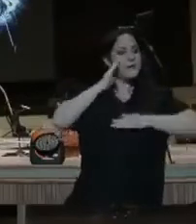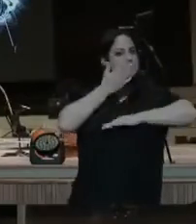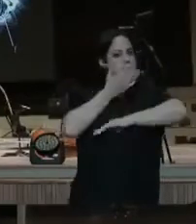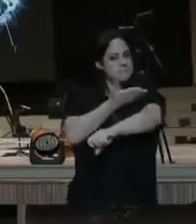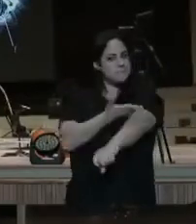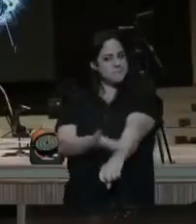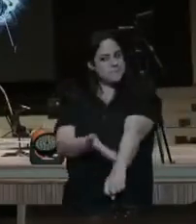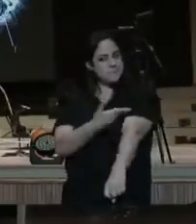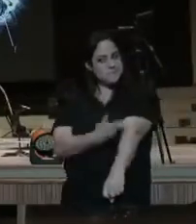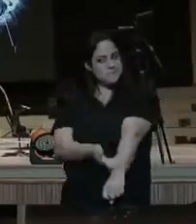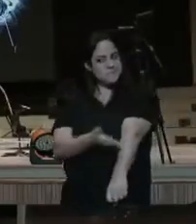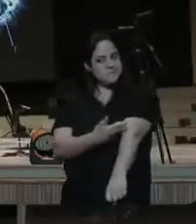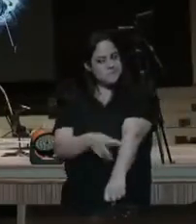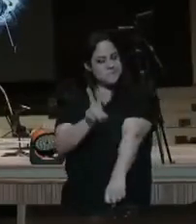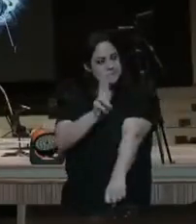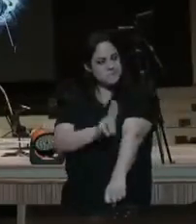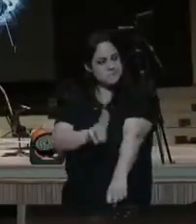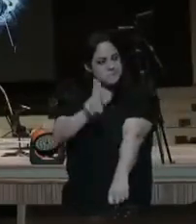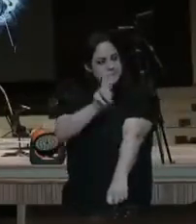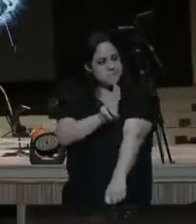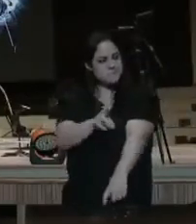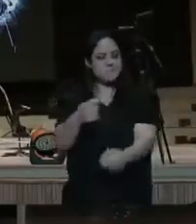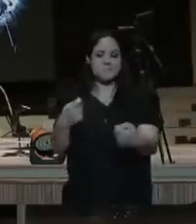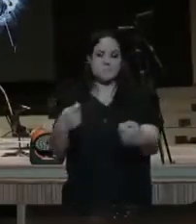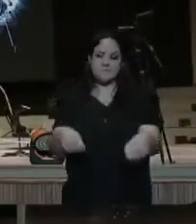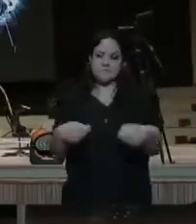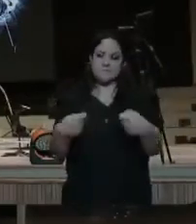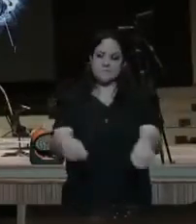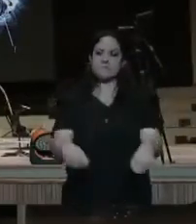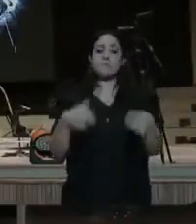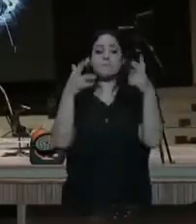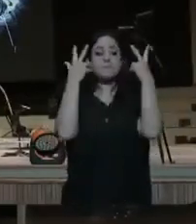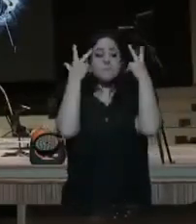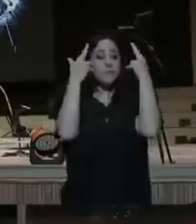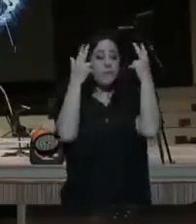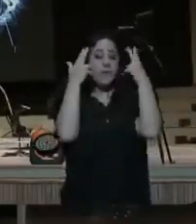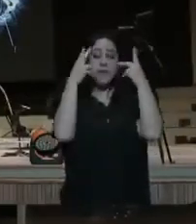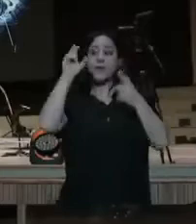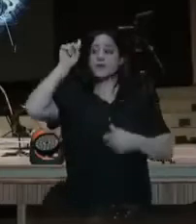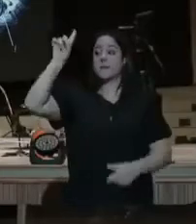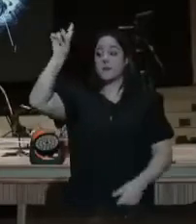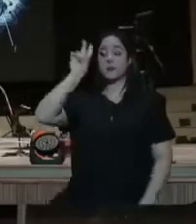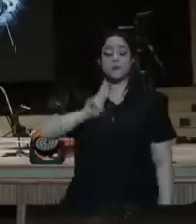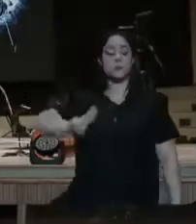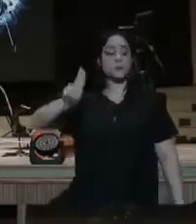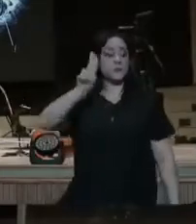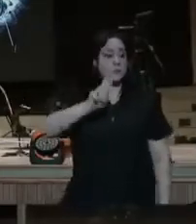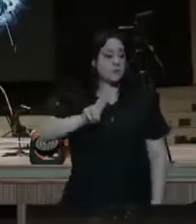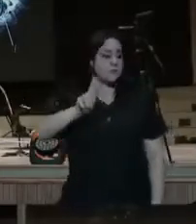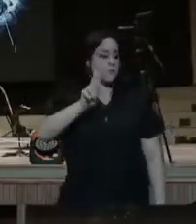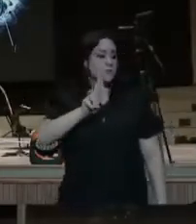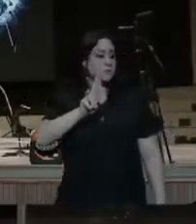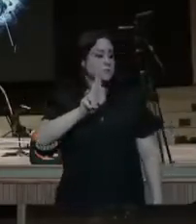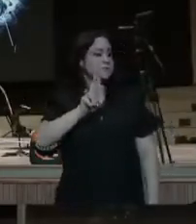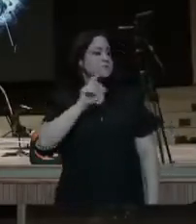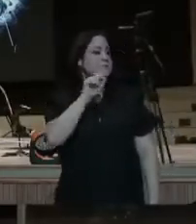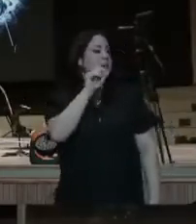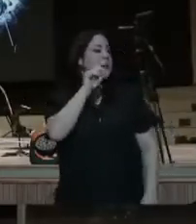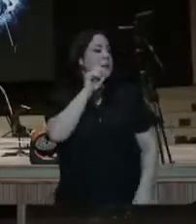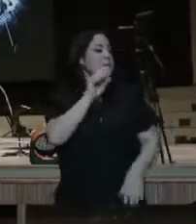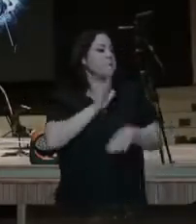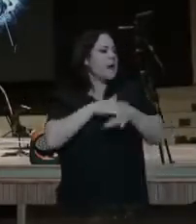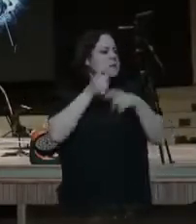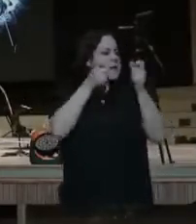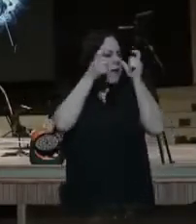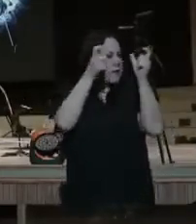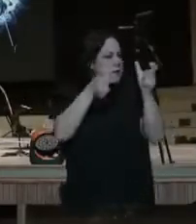uso e normalmente deus mas vai nos usar naquela área que mais me chama